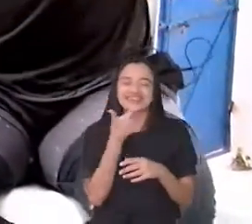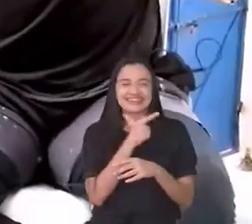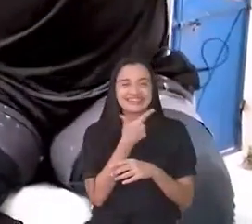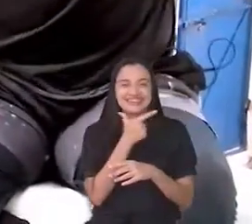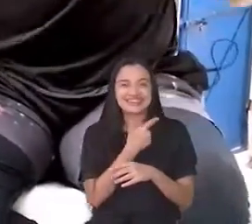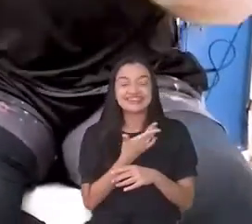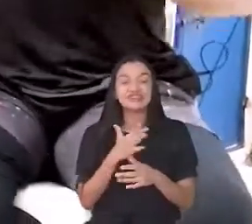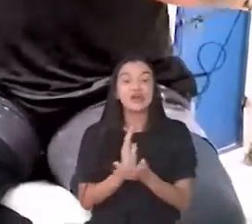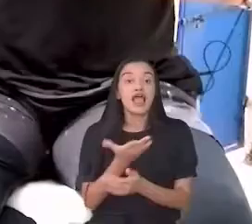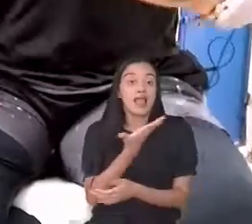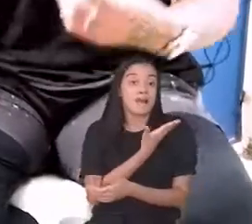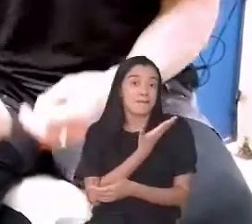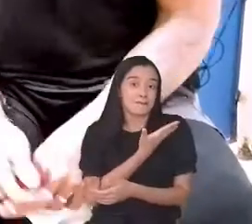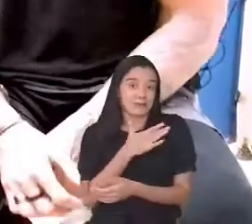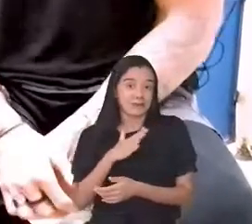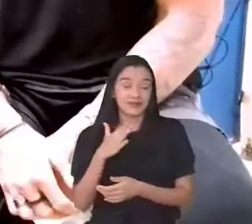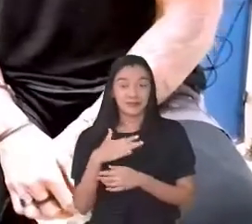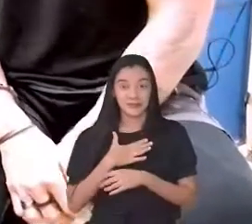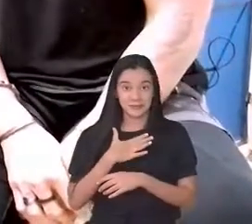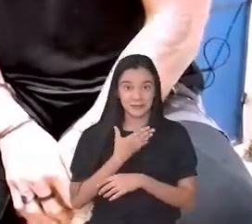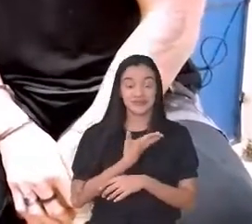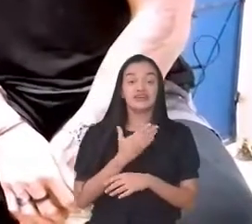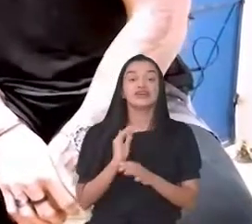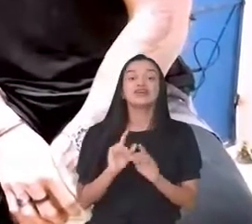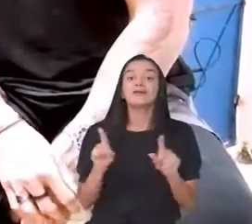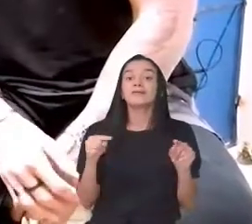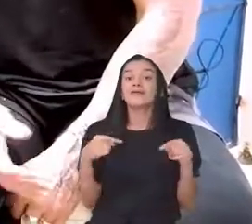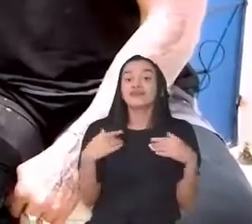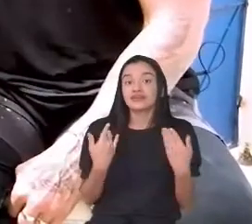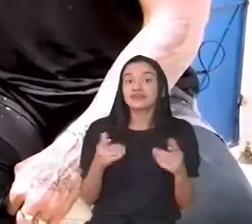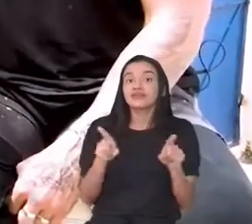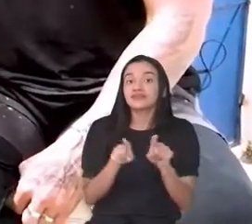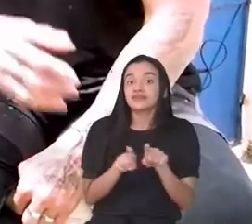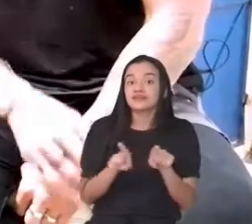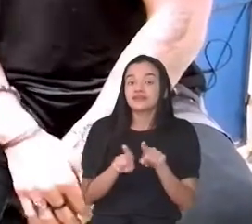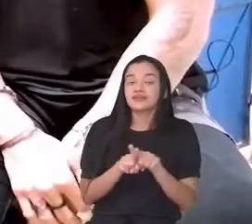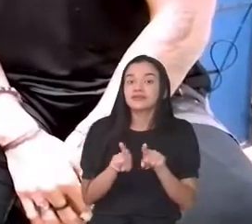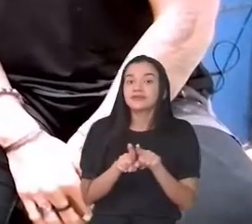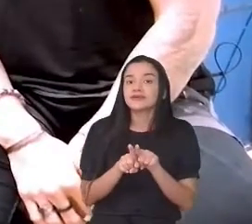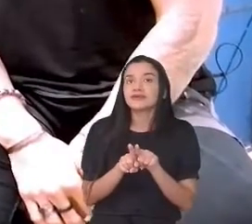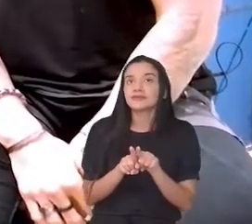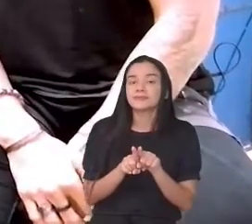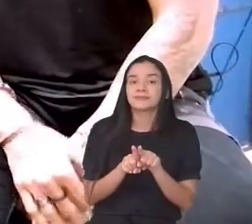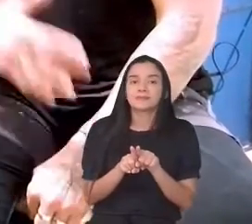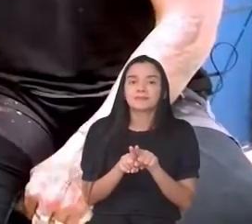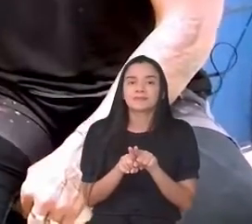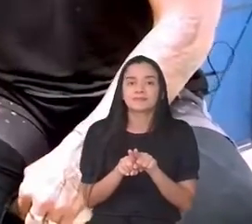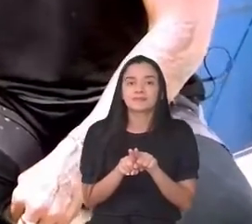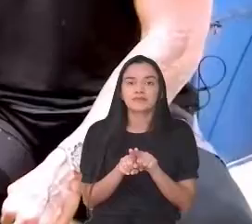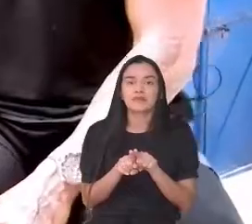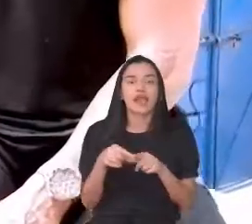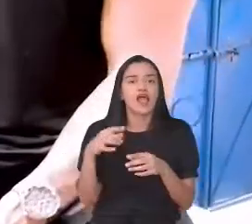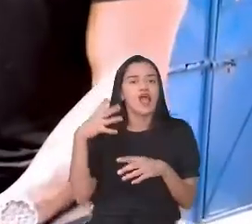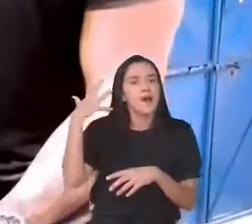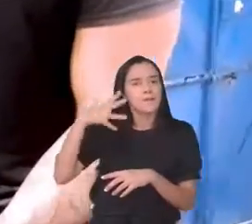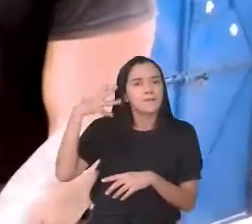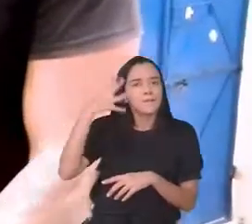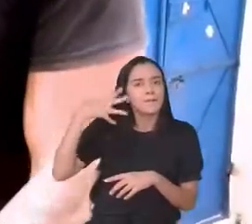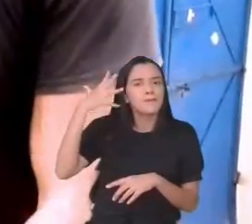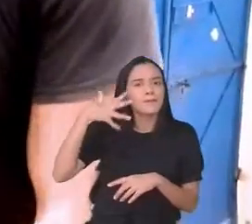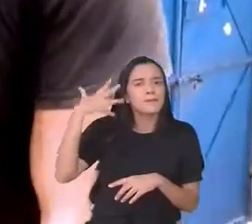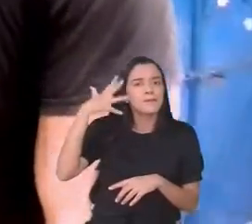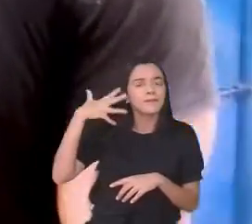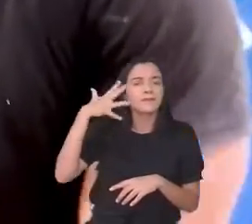amiga do meu amigo, assim, amiga do meu amigo. E então, essa música Tangerina, ela